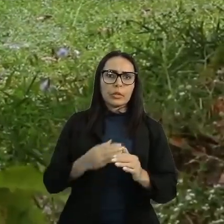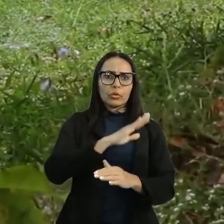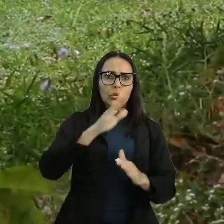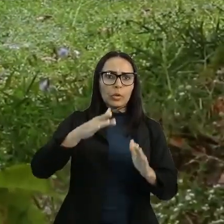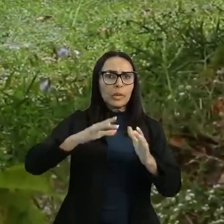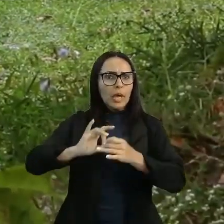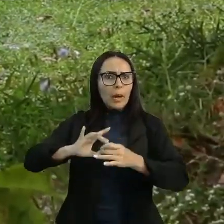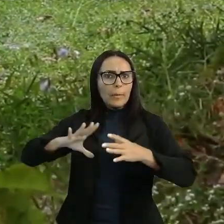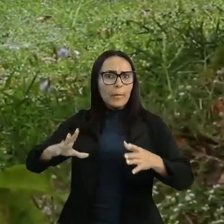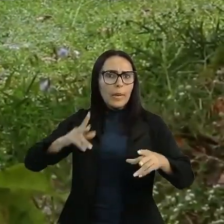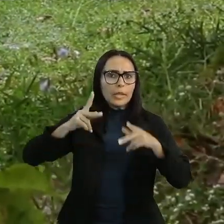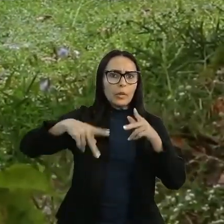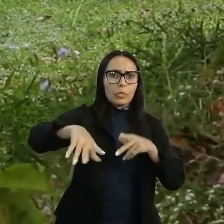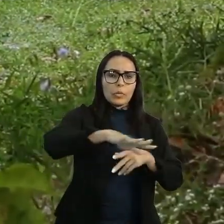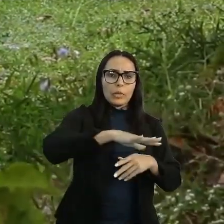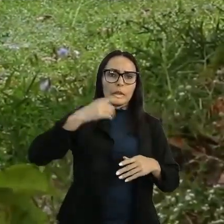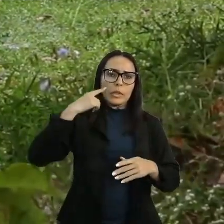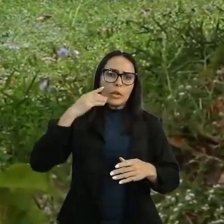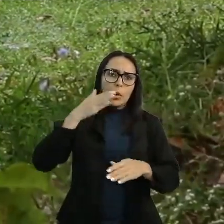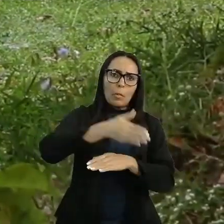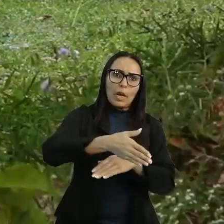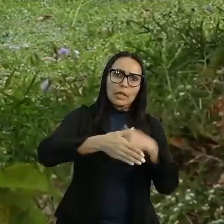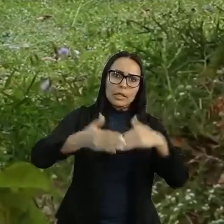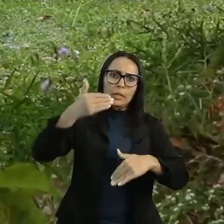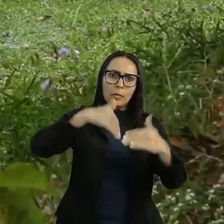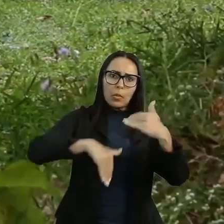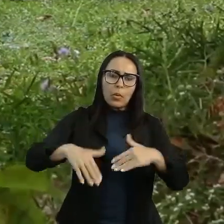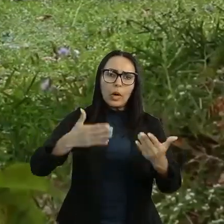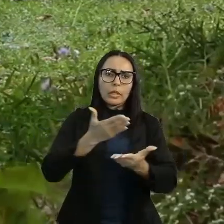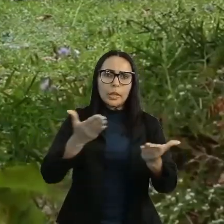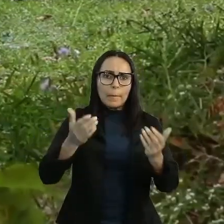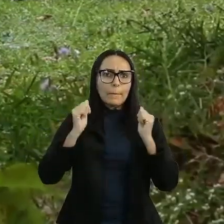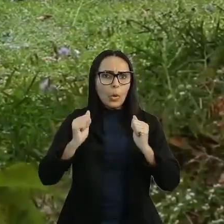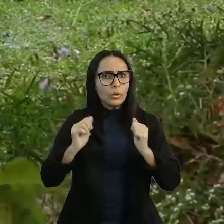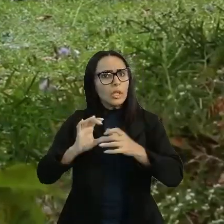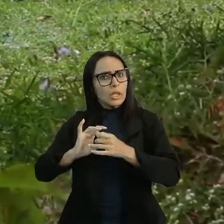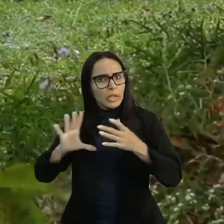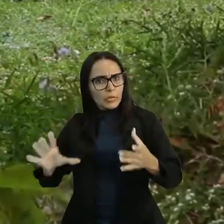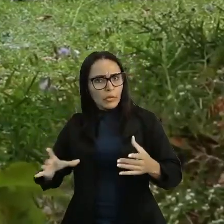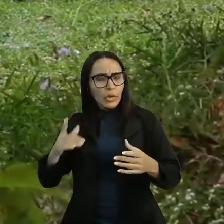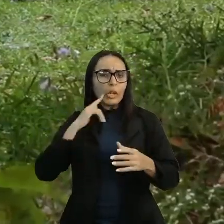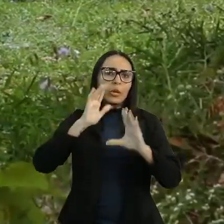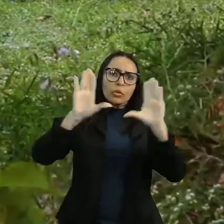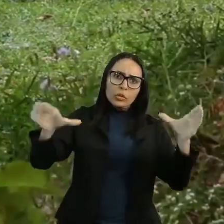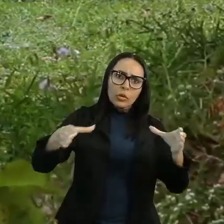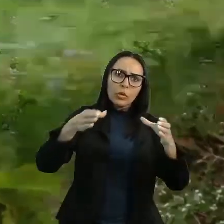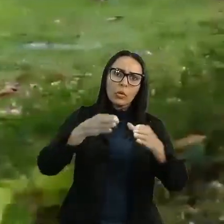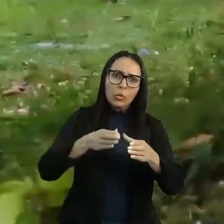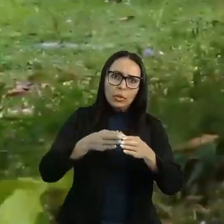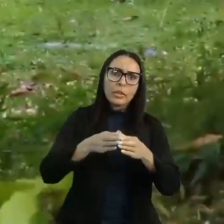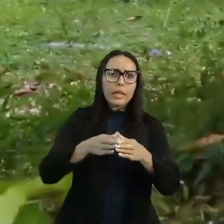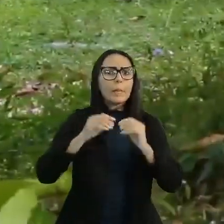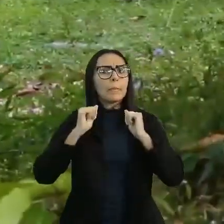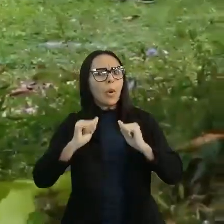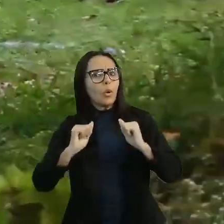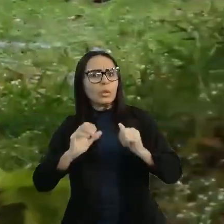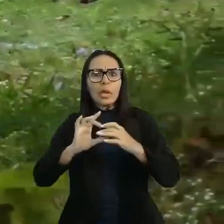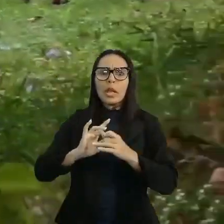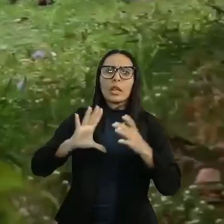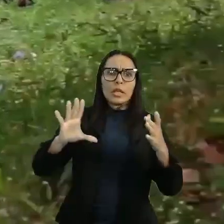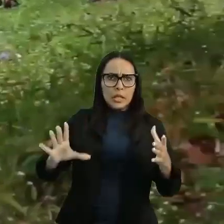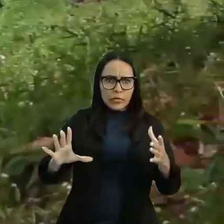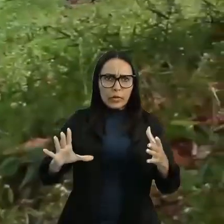de Prabhupada. Aquele que vocês viram no templo. Mas você já tinha ele em casa? Eu já tinha. Porque durante a minha adolescência, eu era amigo de